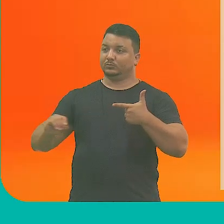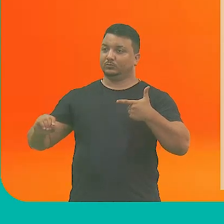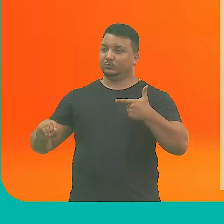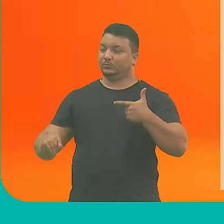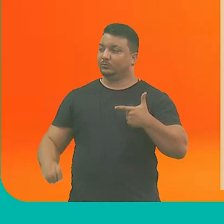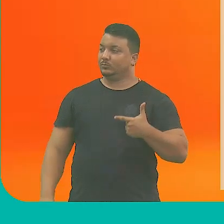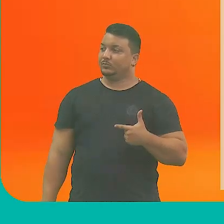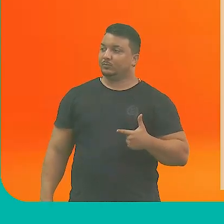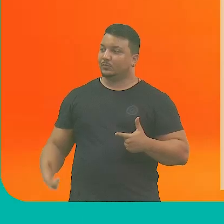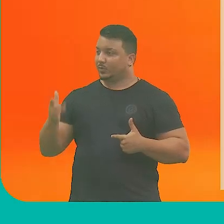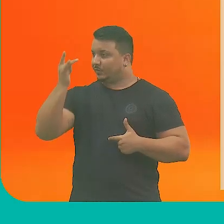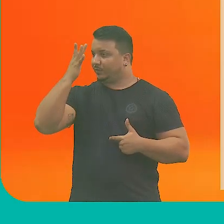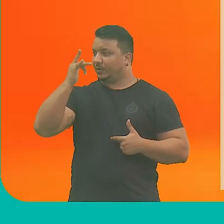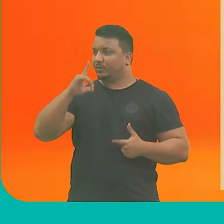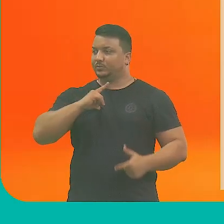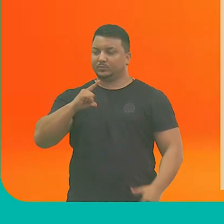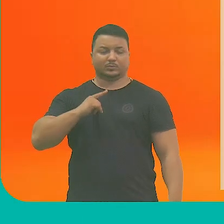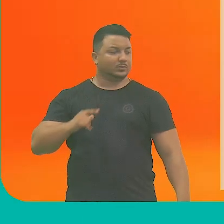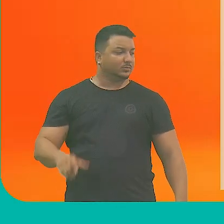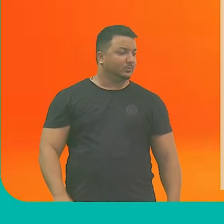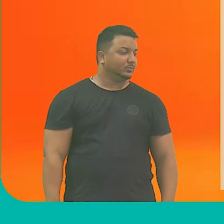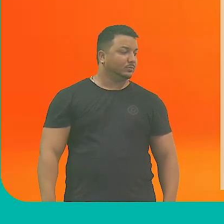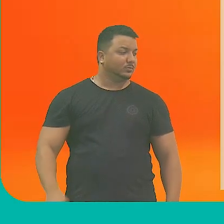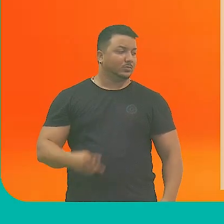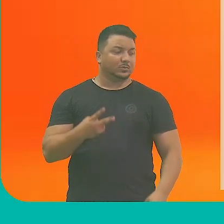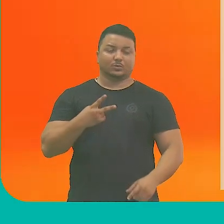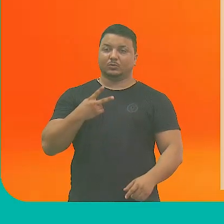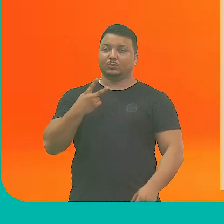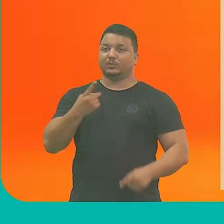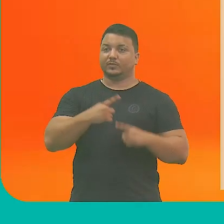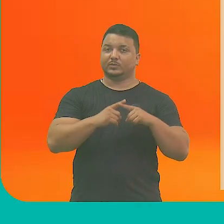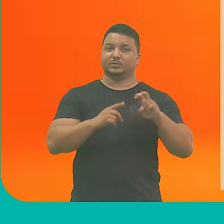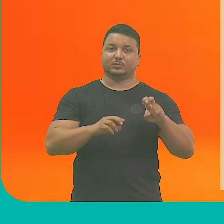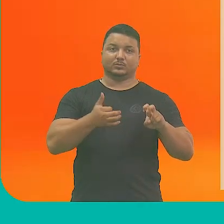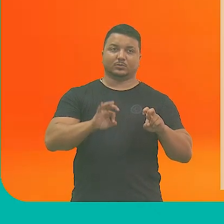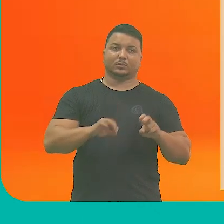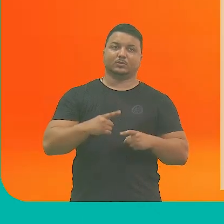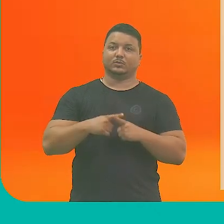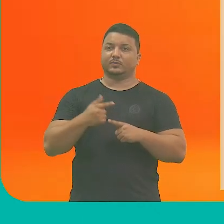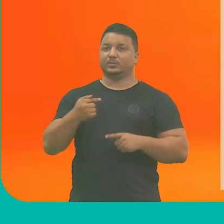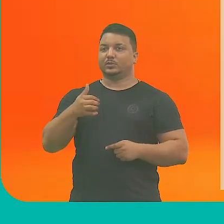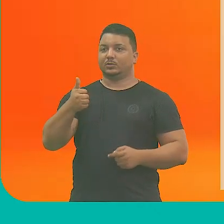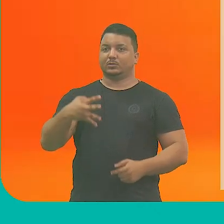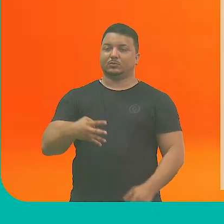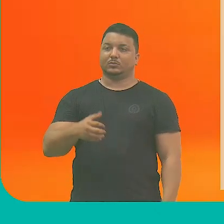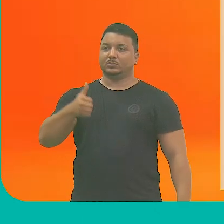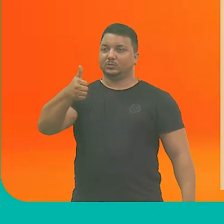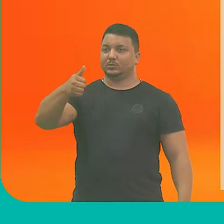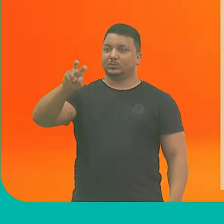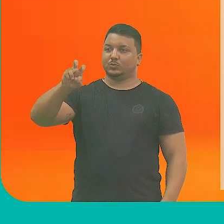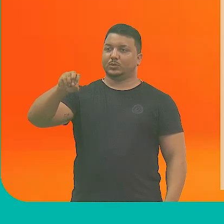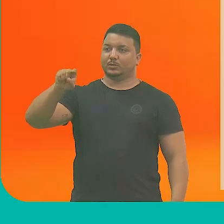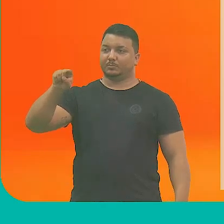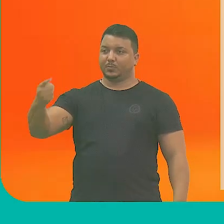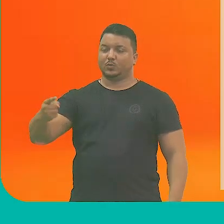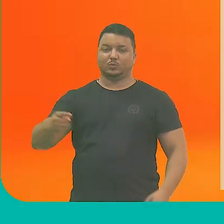aqui é até mais fácil. 2 vezes 5, 10. 2 vezes 7, 14. Vai dar